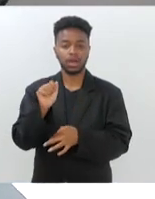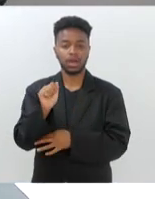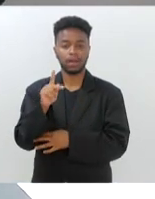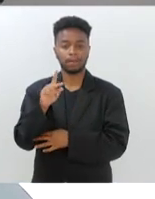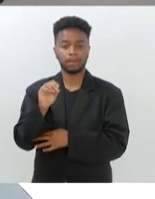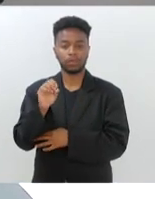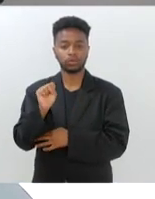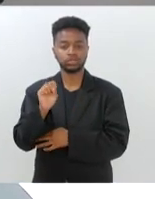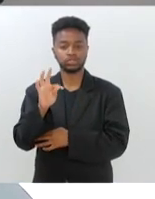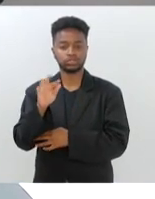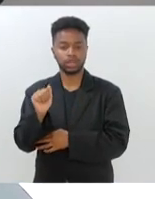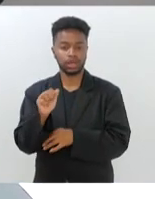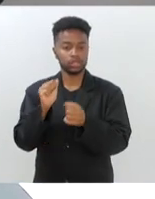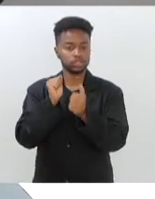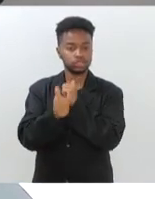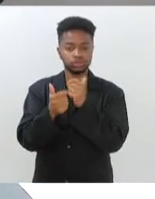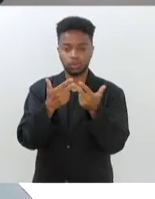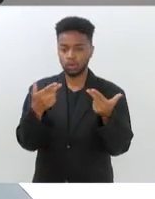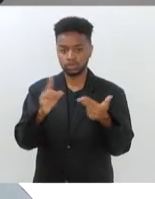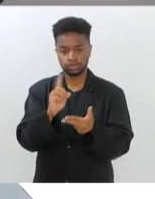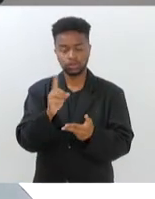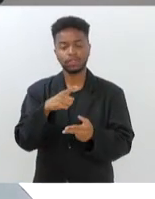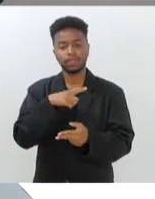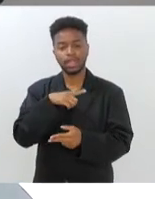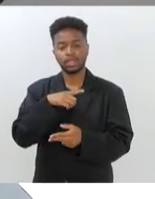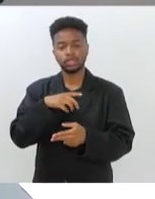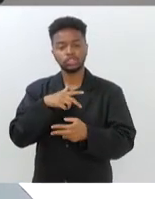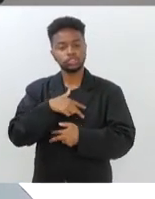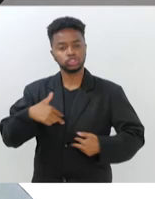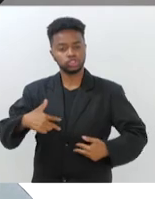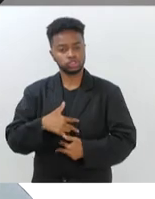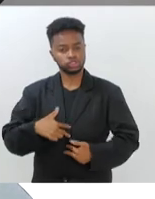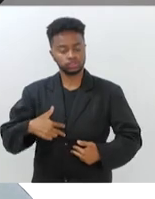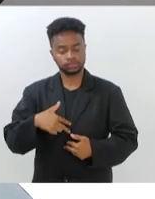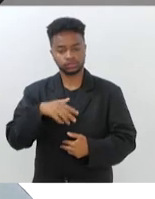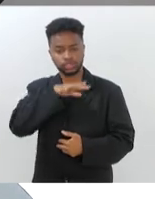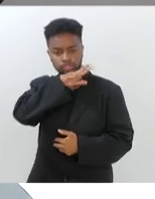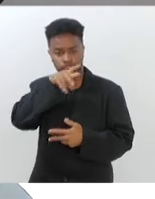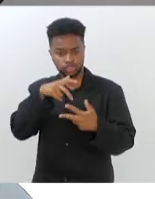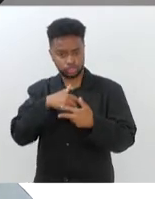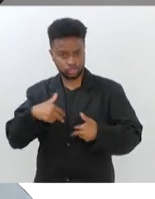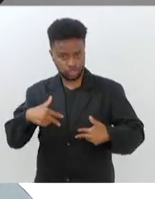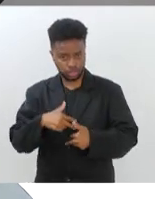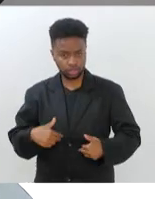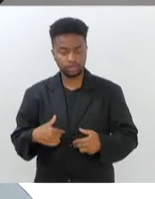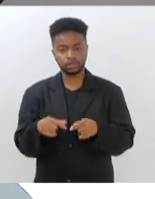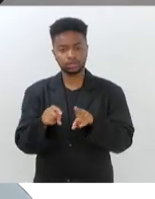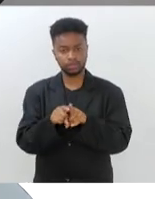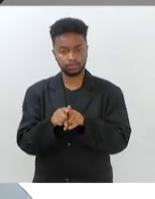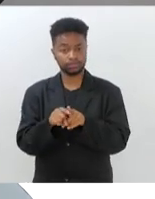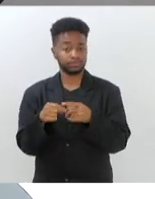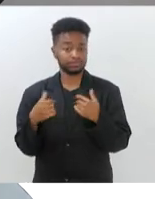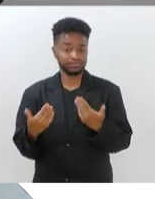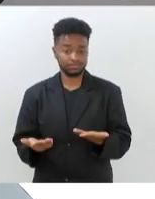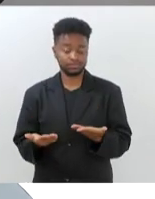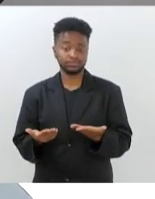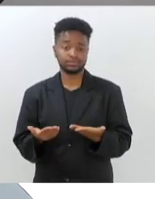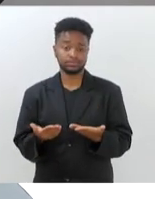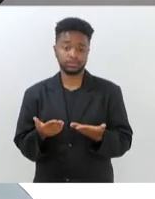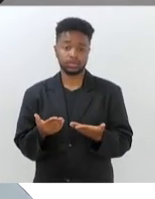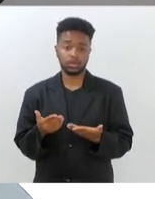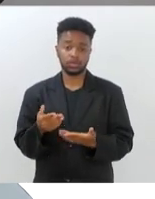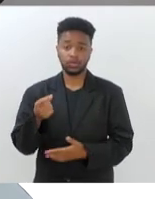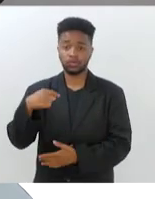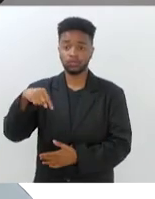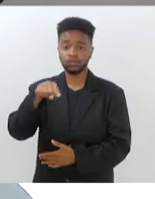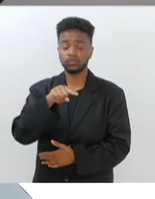esportivas tem os tigrinhos da vida né Não para é um quer dizer você vai